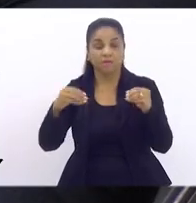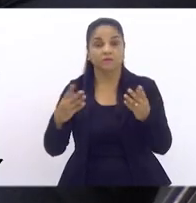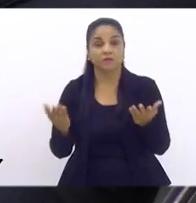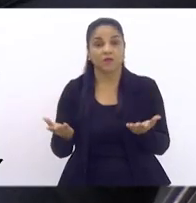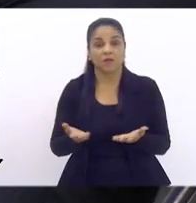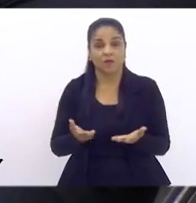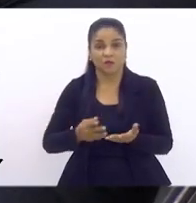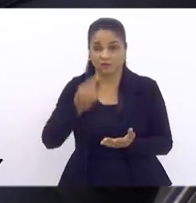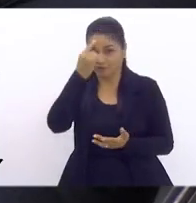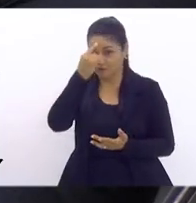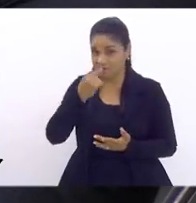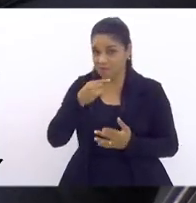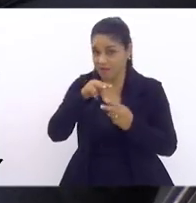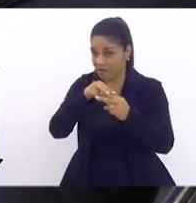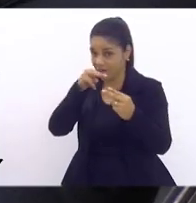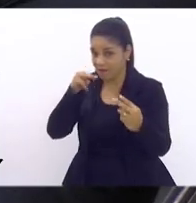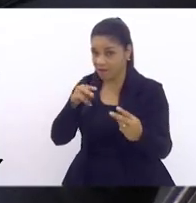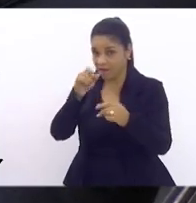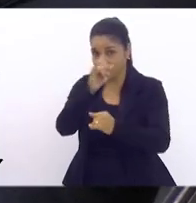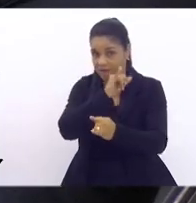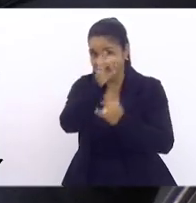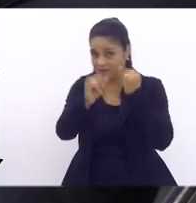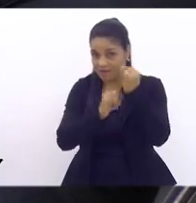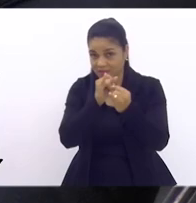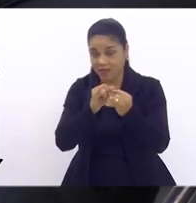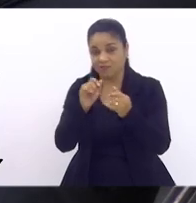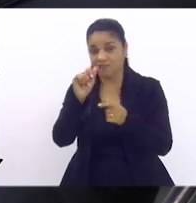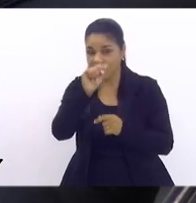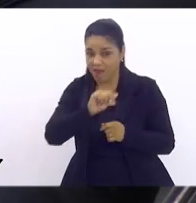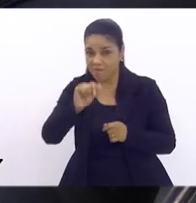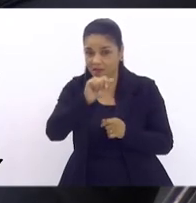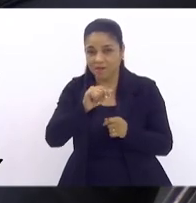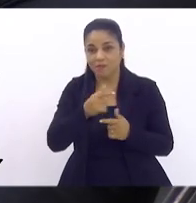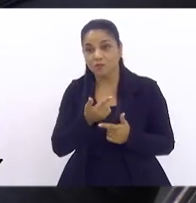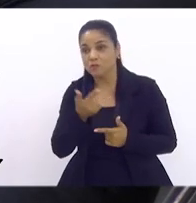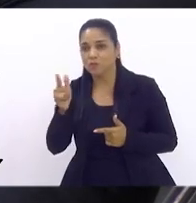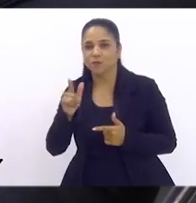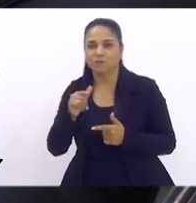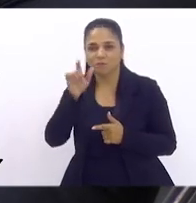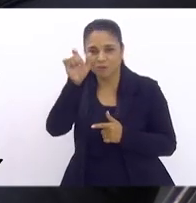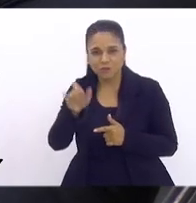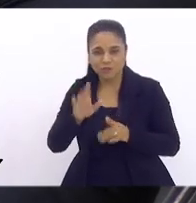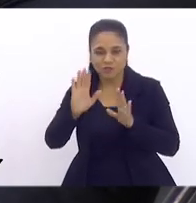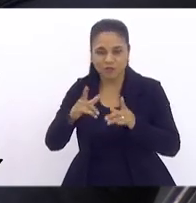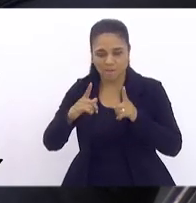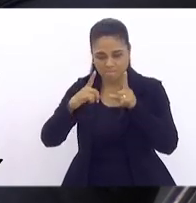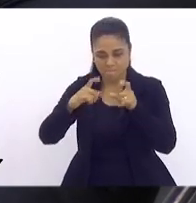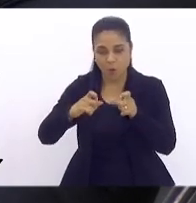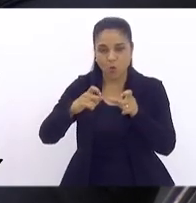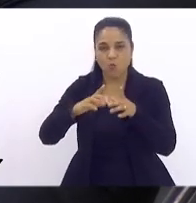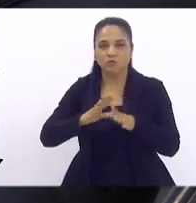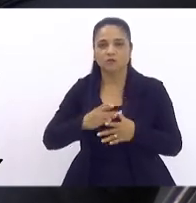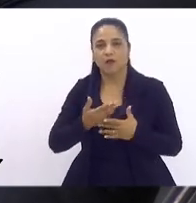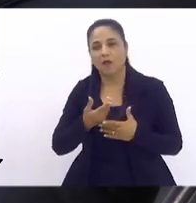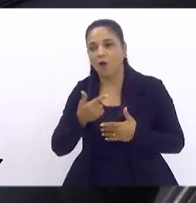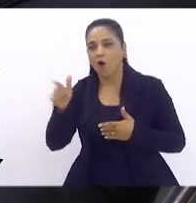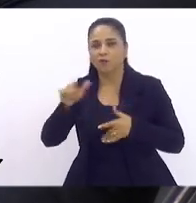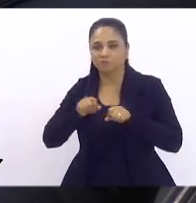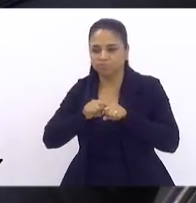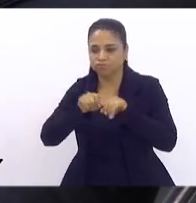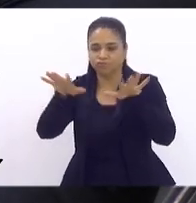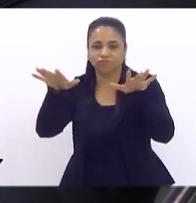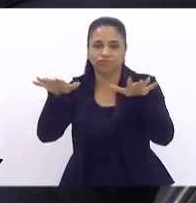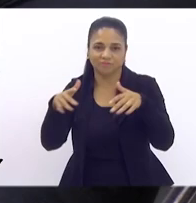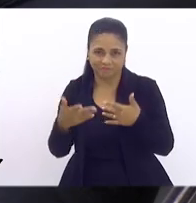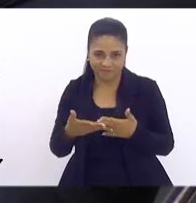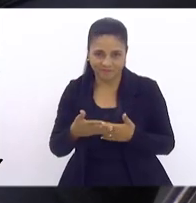peça para retirar Retirar hoje mas alguém já printou aquela imagem e já tá disseminando em outros ambientes né